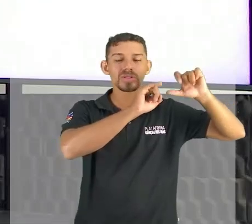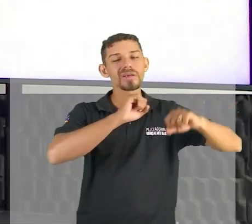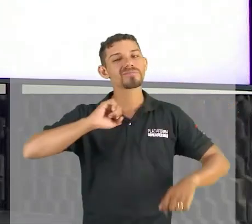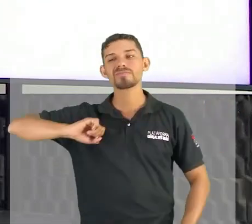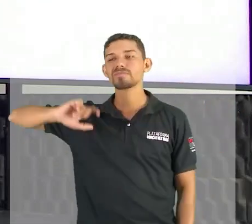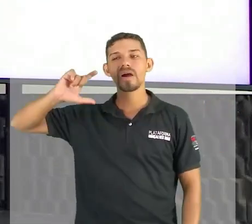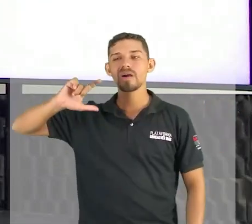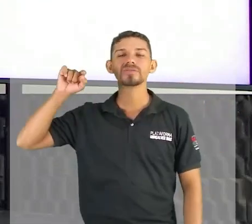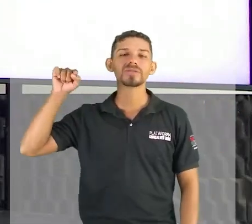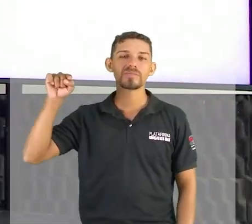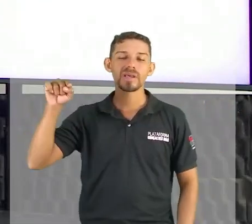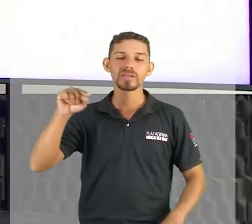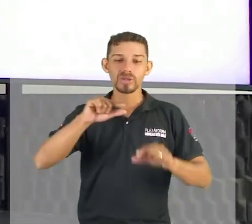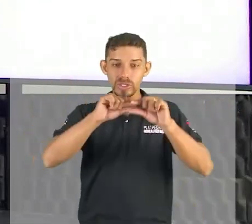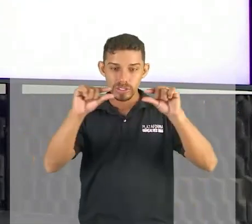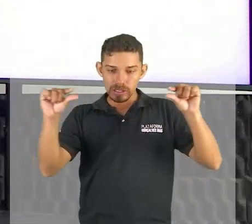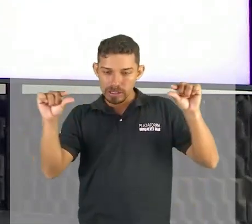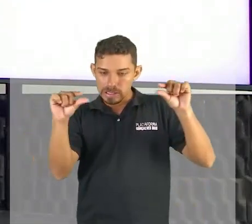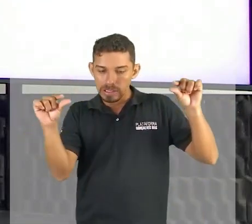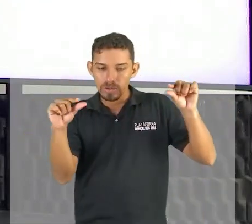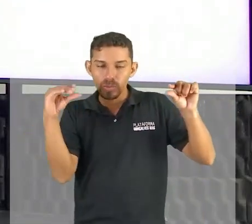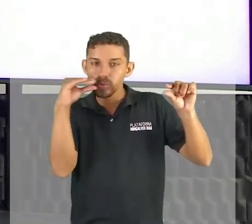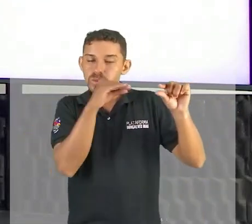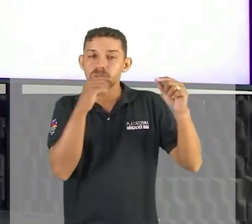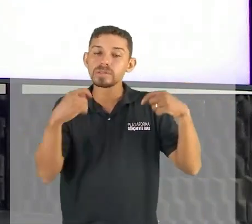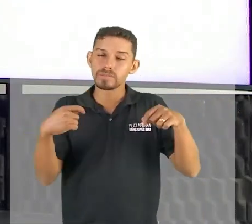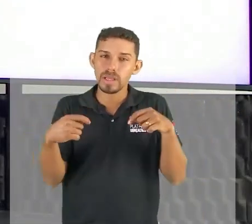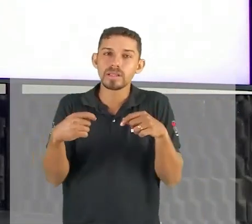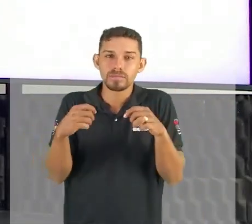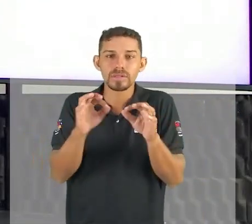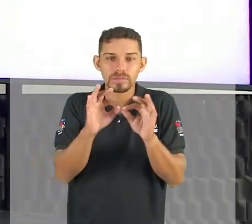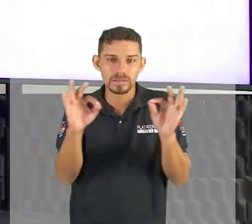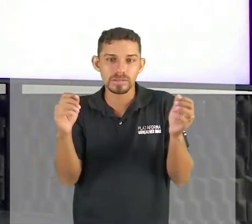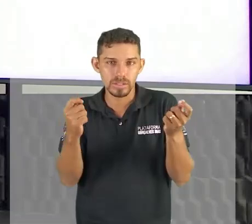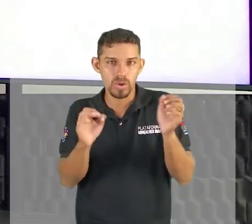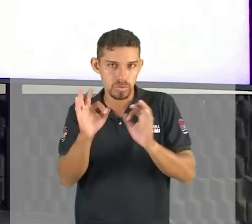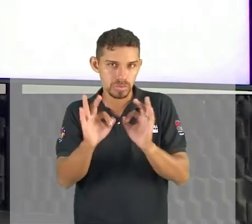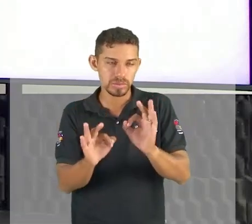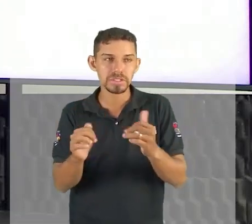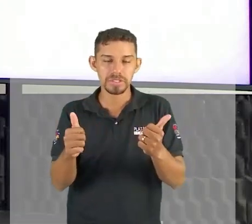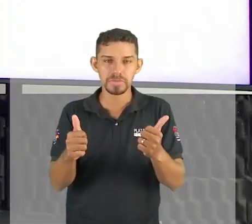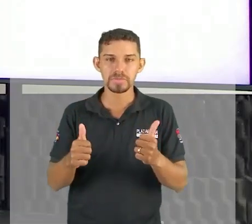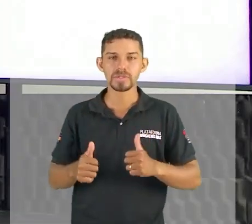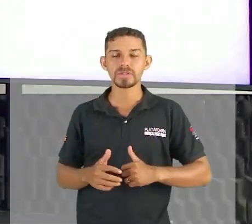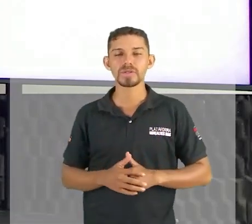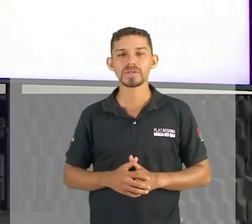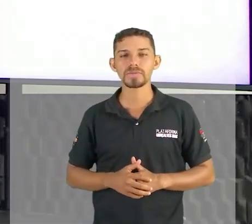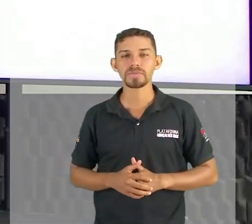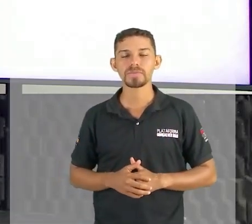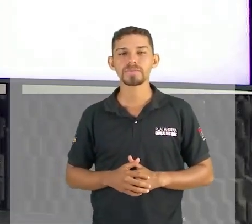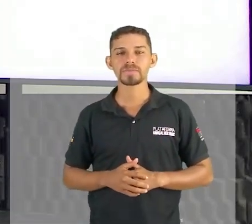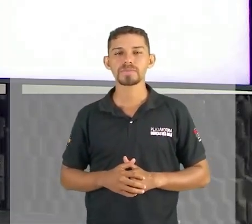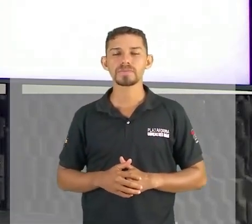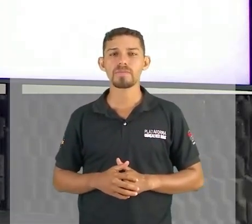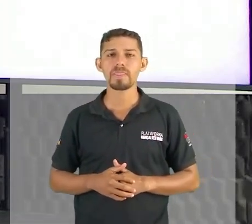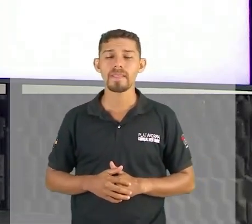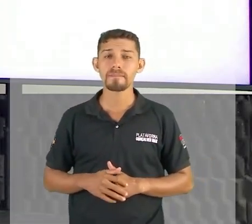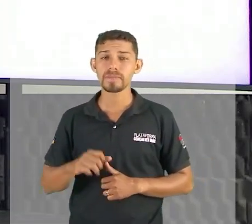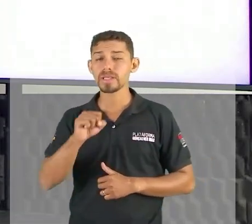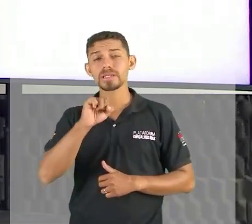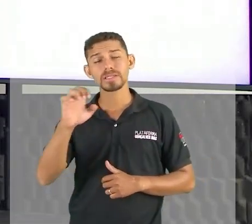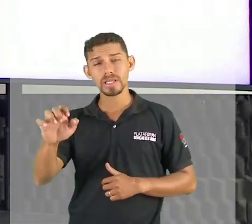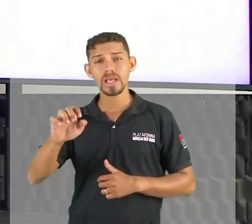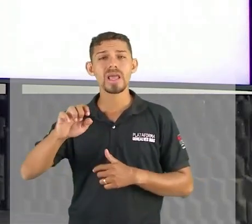maior a probabilidade desse fio aquecer por isso esse fio tem que estar muito bem dimensionado tá se eu